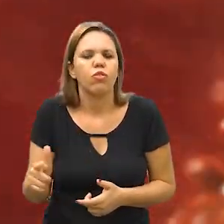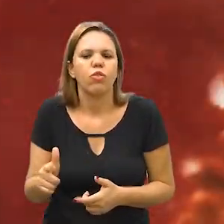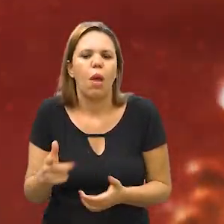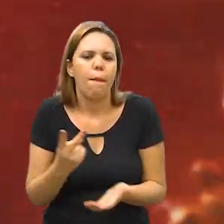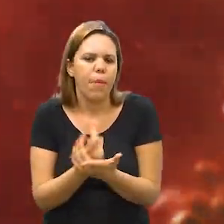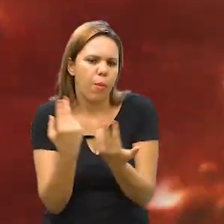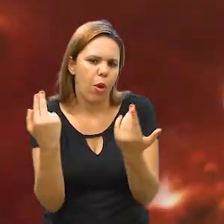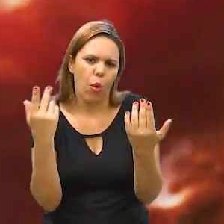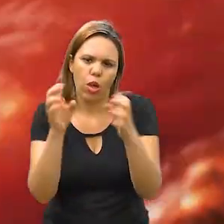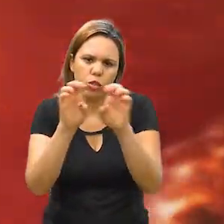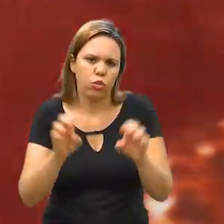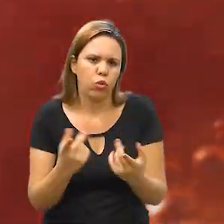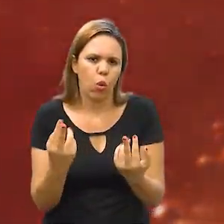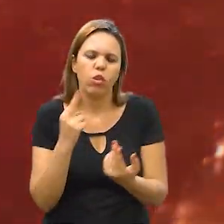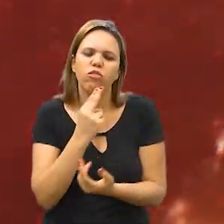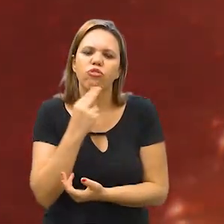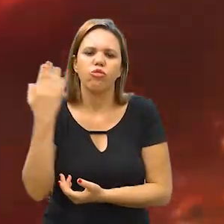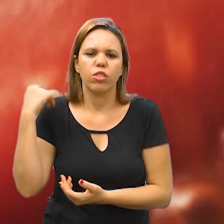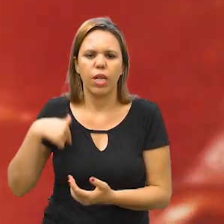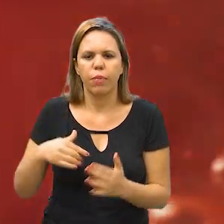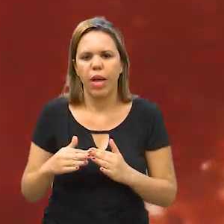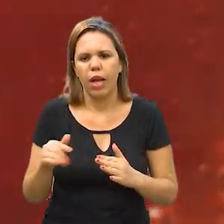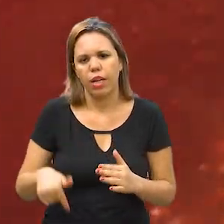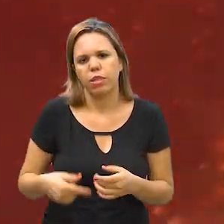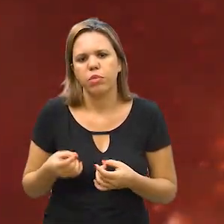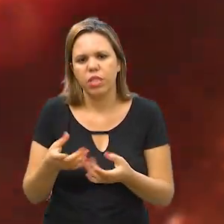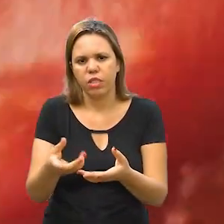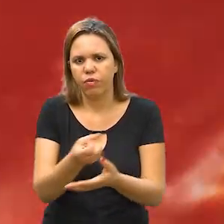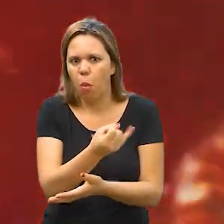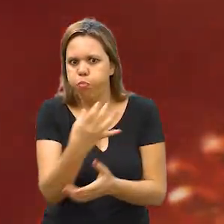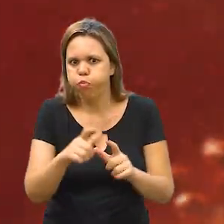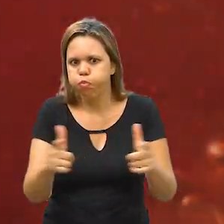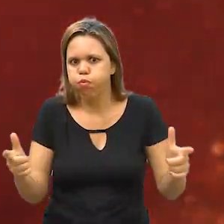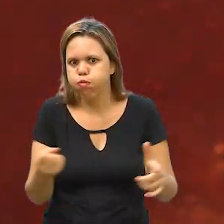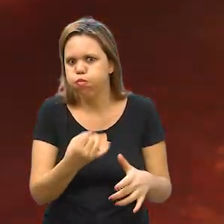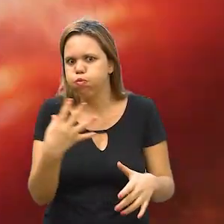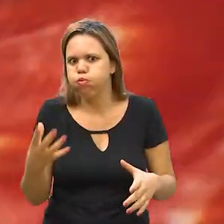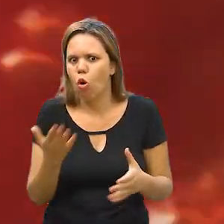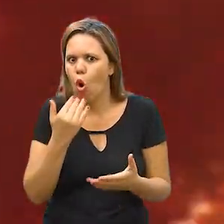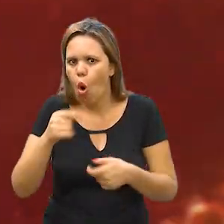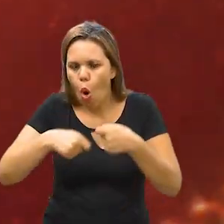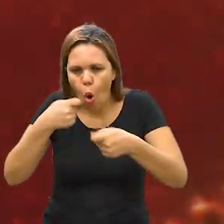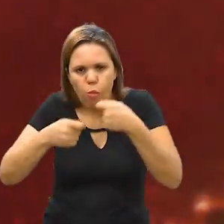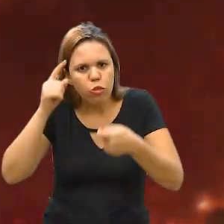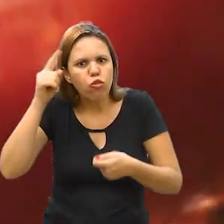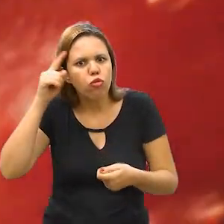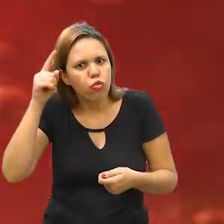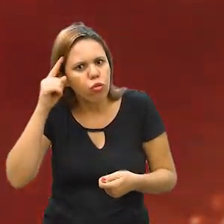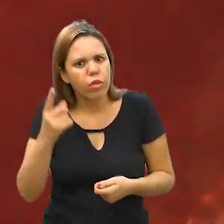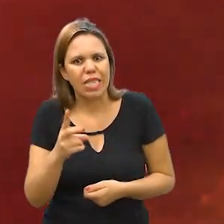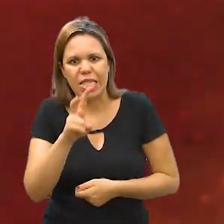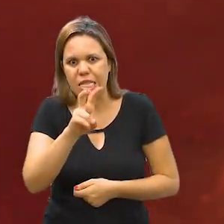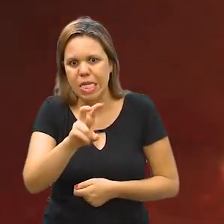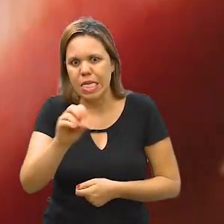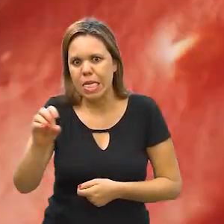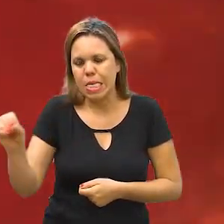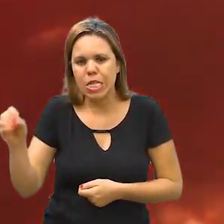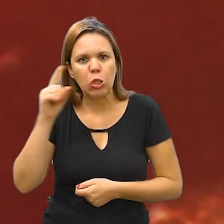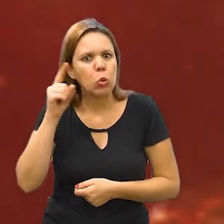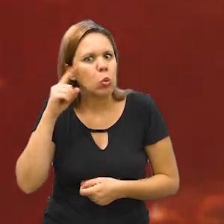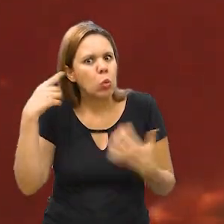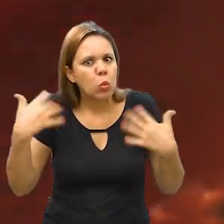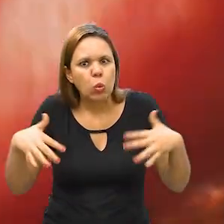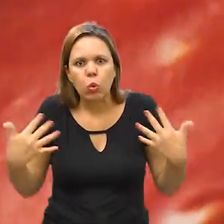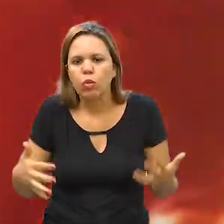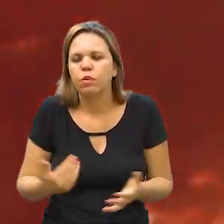mesma estrutura do restaurante que eu tinha aqui na minha casa para servir aquela grande quantidade de comida diária, porque eram cerca de 500 Marmitex por